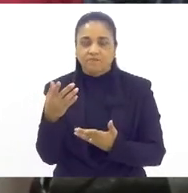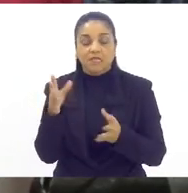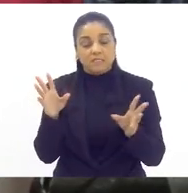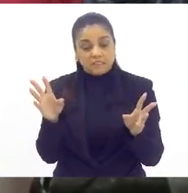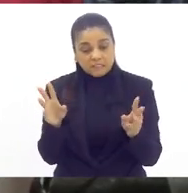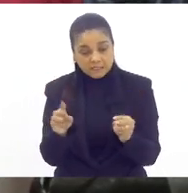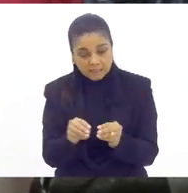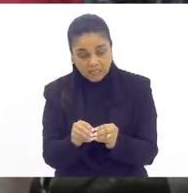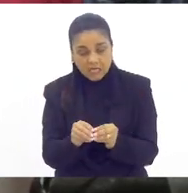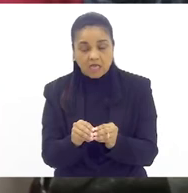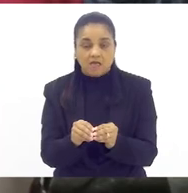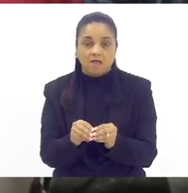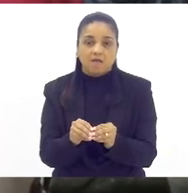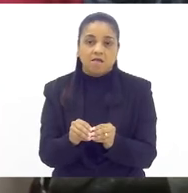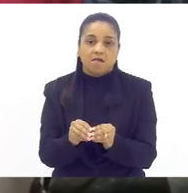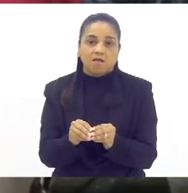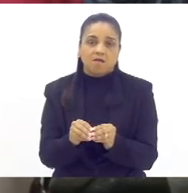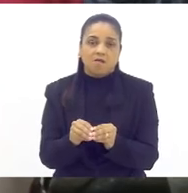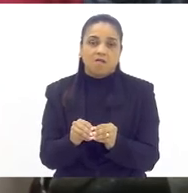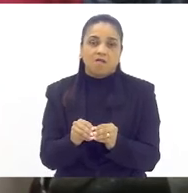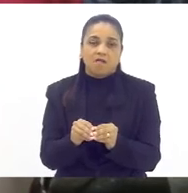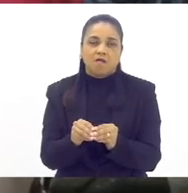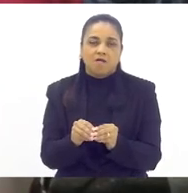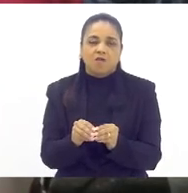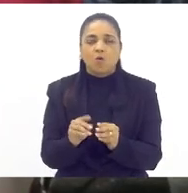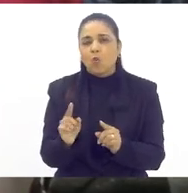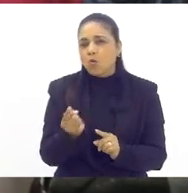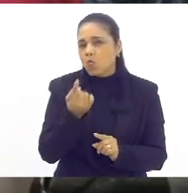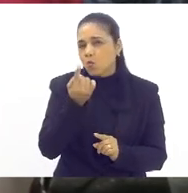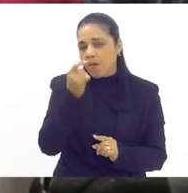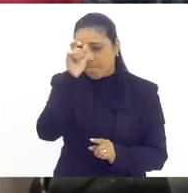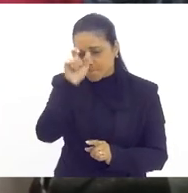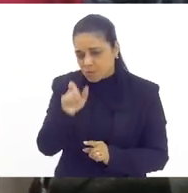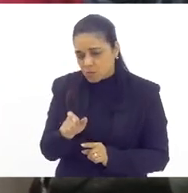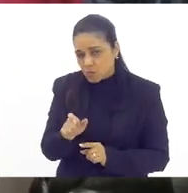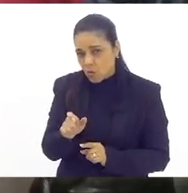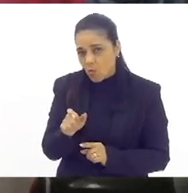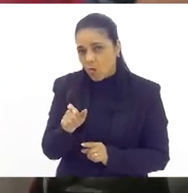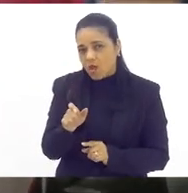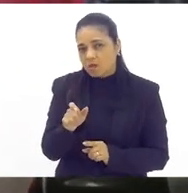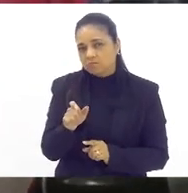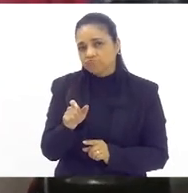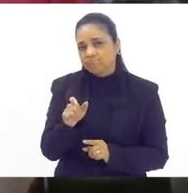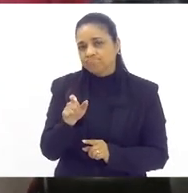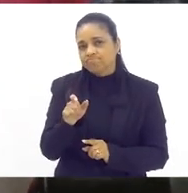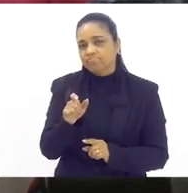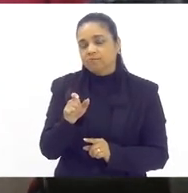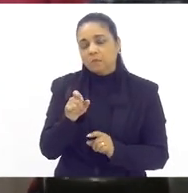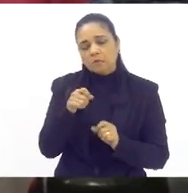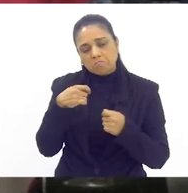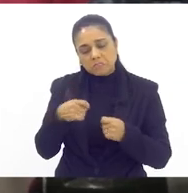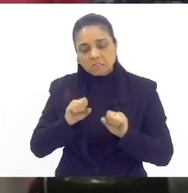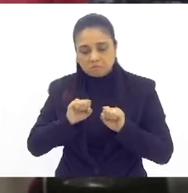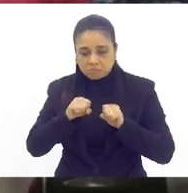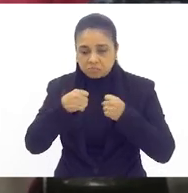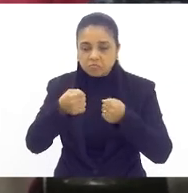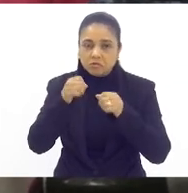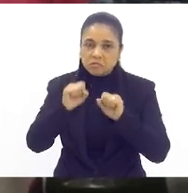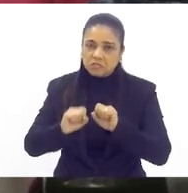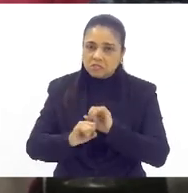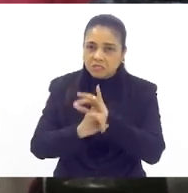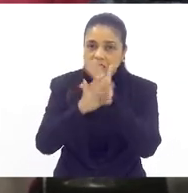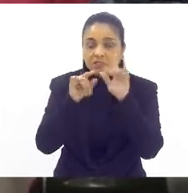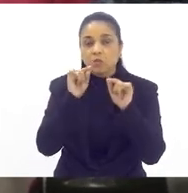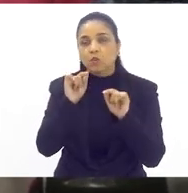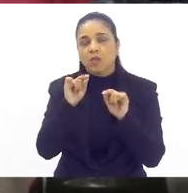que não foi não foi foi eu acho que só para uma pessoa citada eu acho que a gente precisa reforçar e esclarecer que é